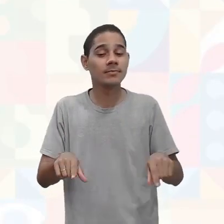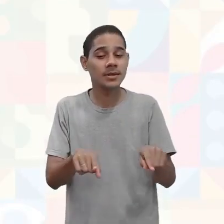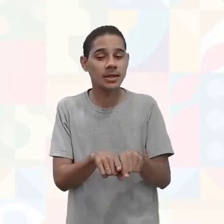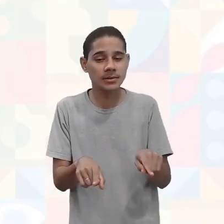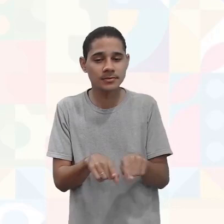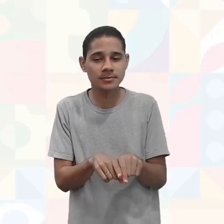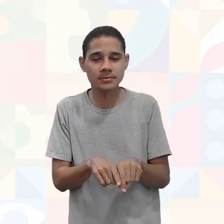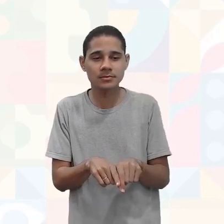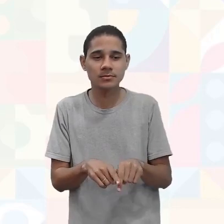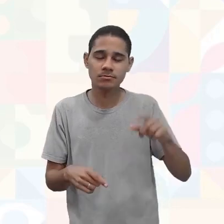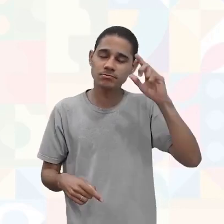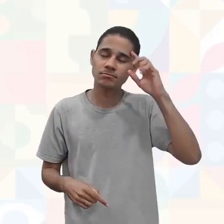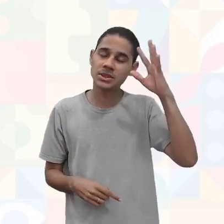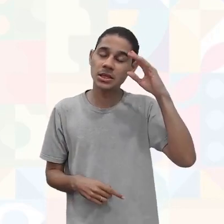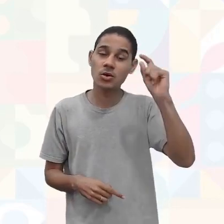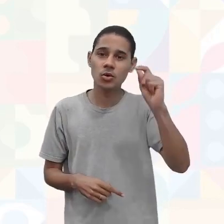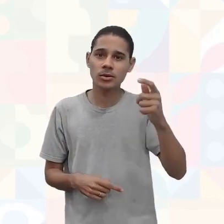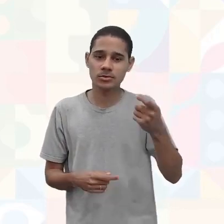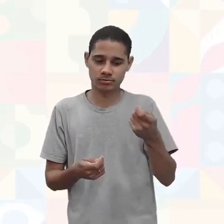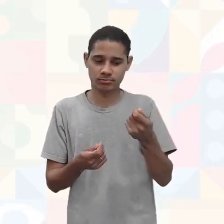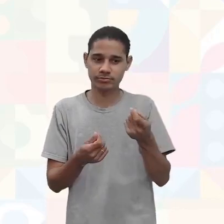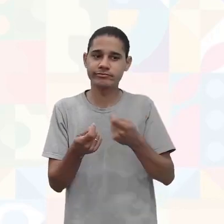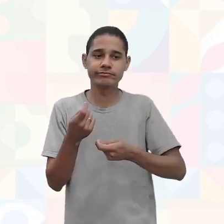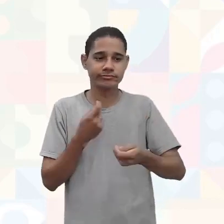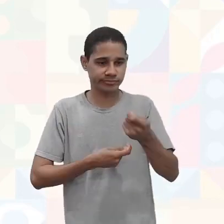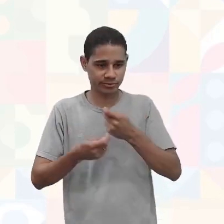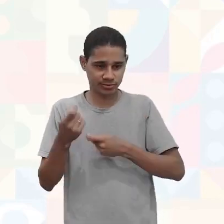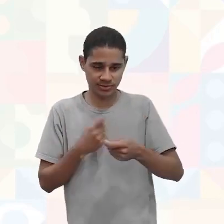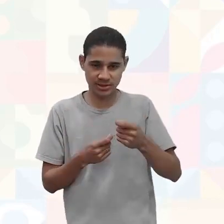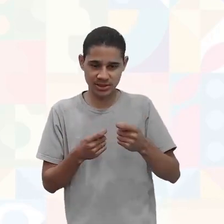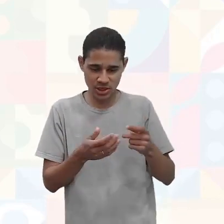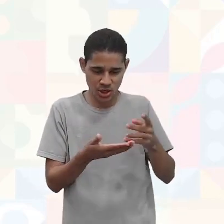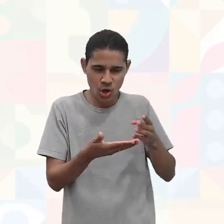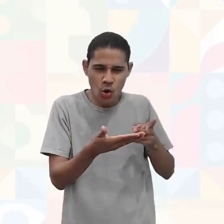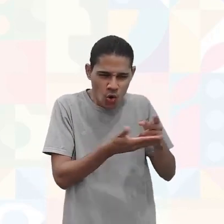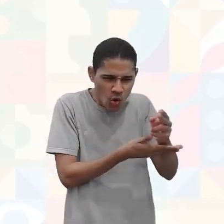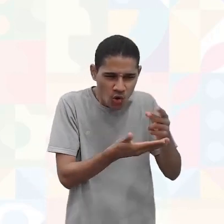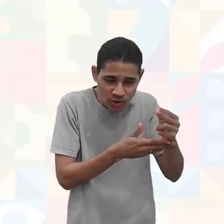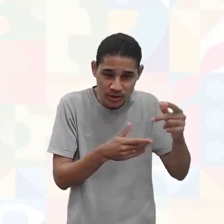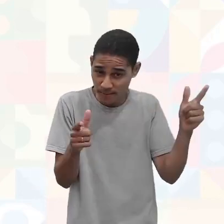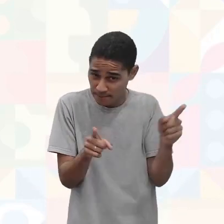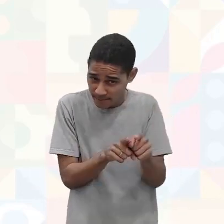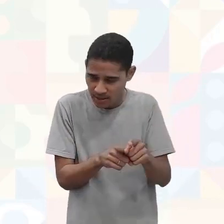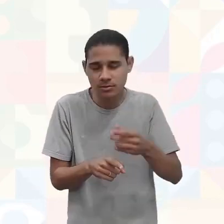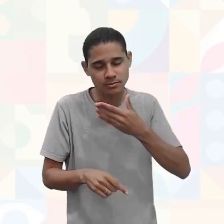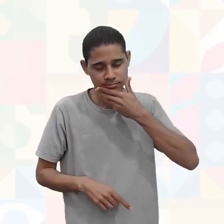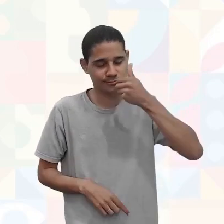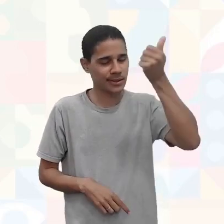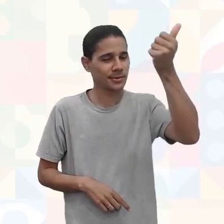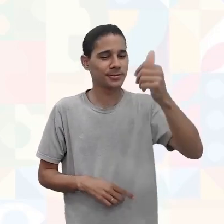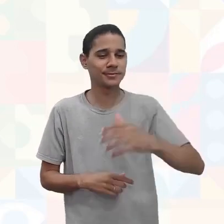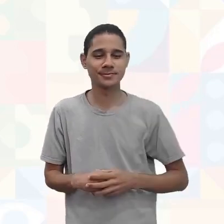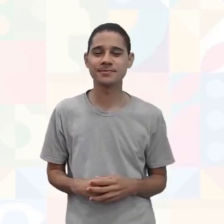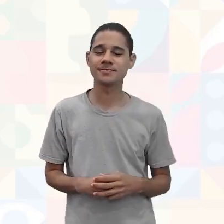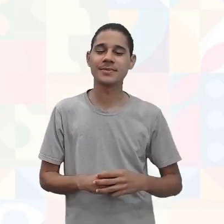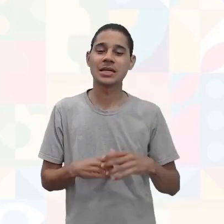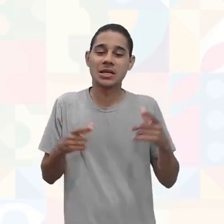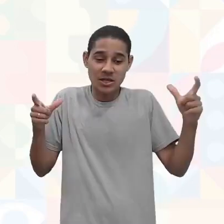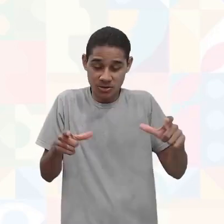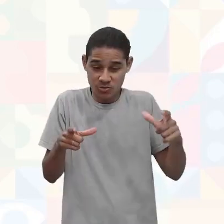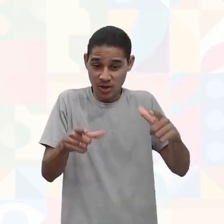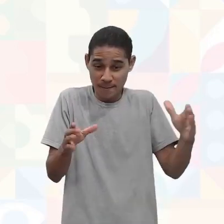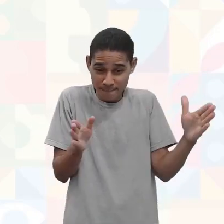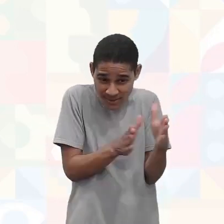muito nessa questão econômica. Quanto menos recortes, melhor vai ser. Então, ambientes pequenos, né, vão pedir a paginação